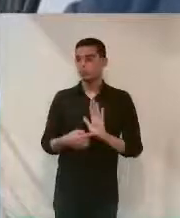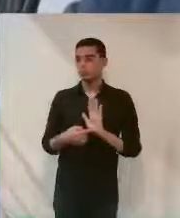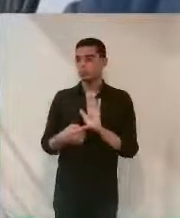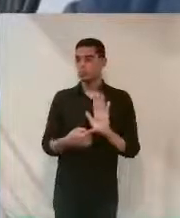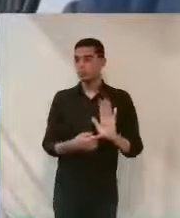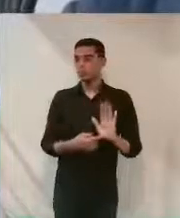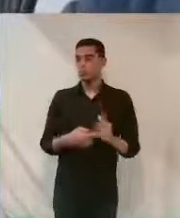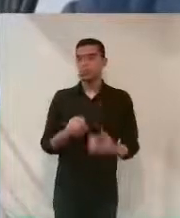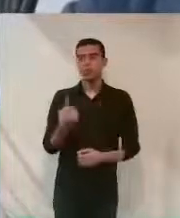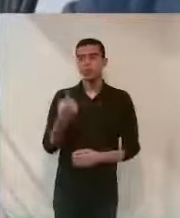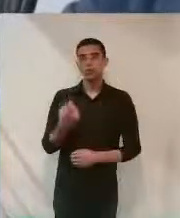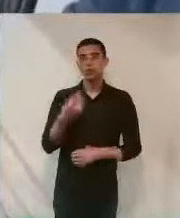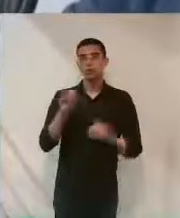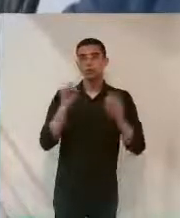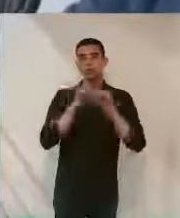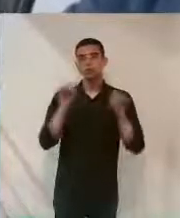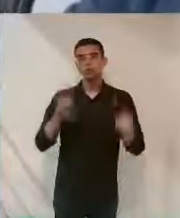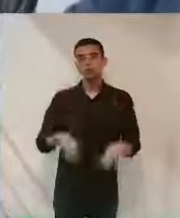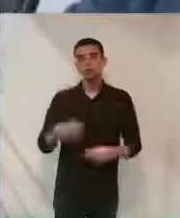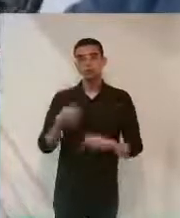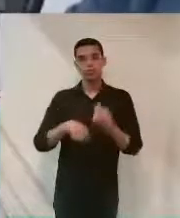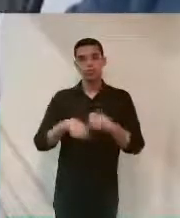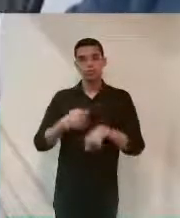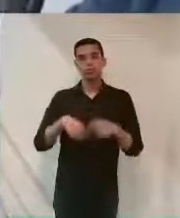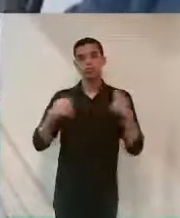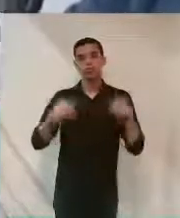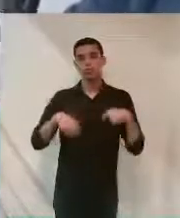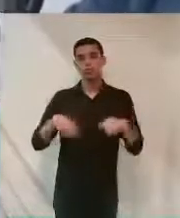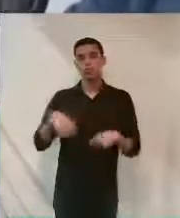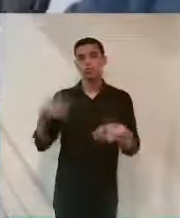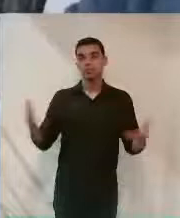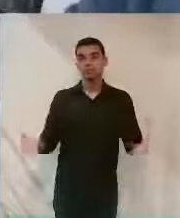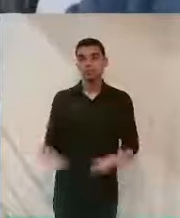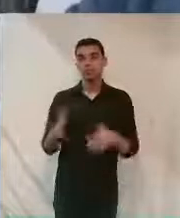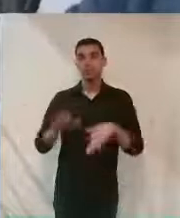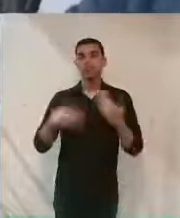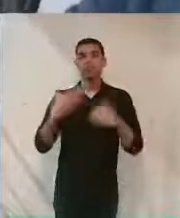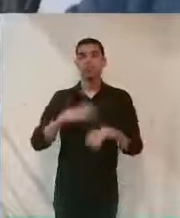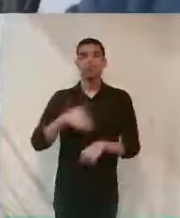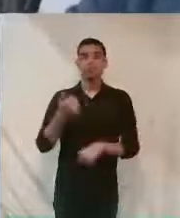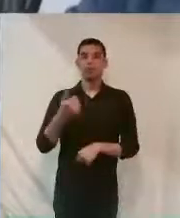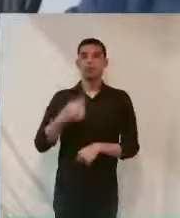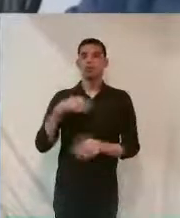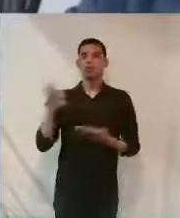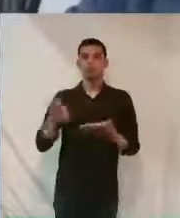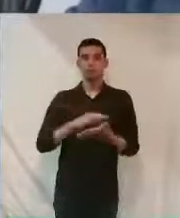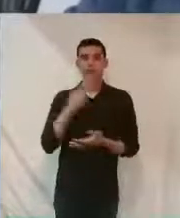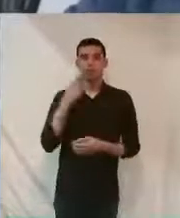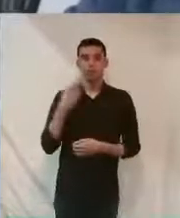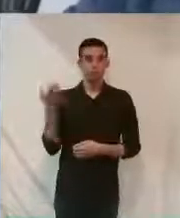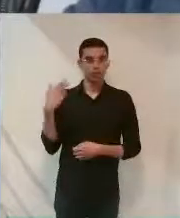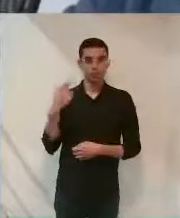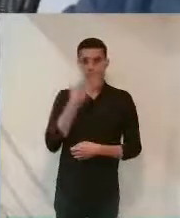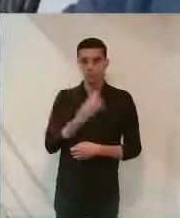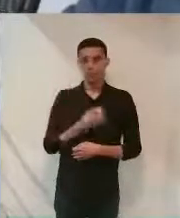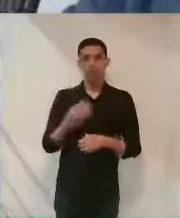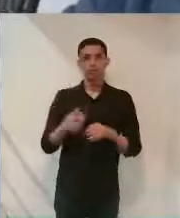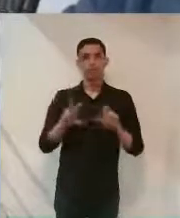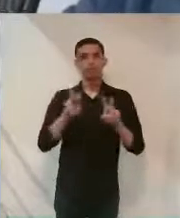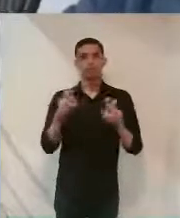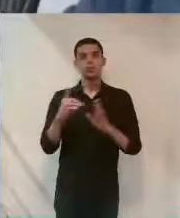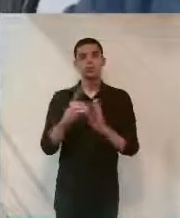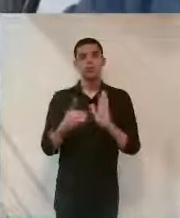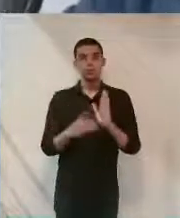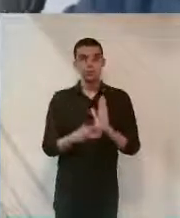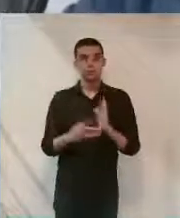um único sistema econômico que precisa e muito ser aprimorado. E eu assino embaixo o que o Johnny falou em relação ao decreto que saiu agora, que está em